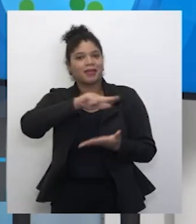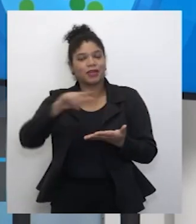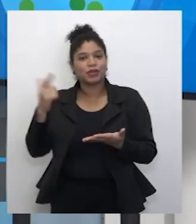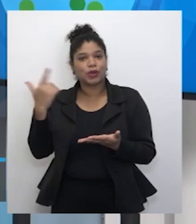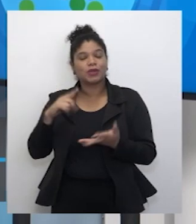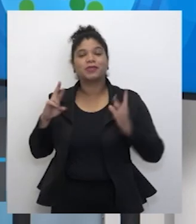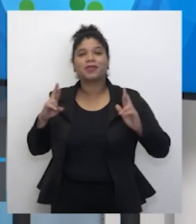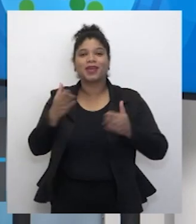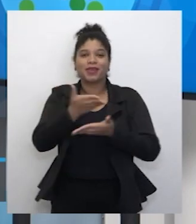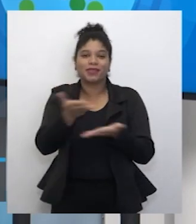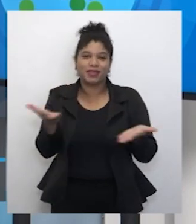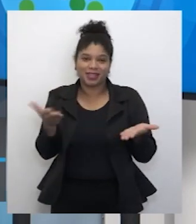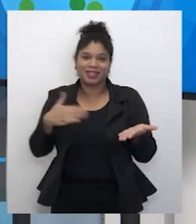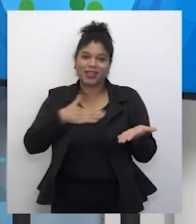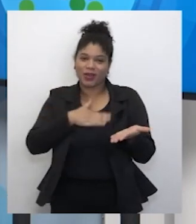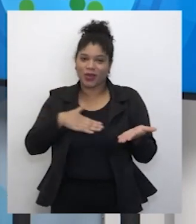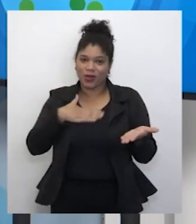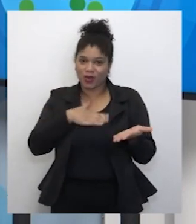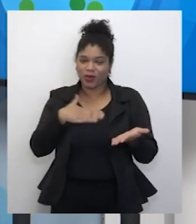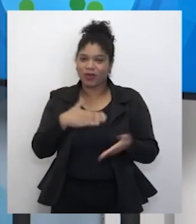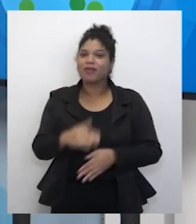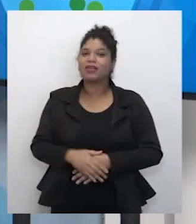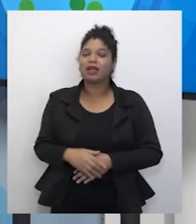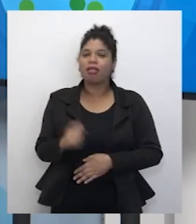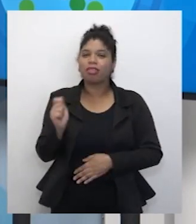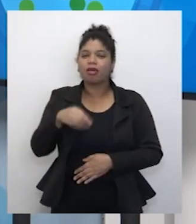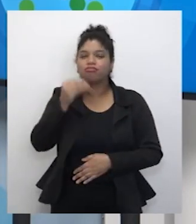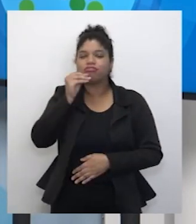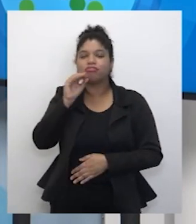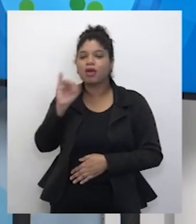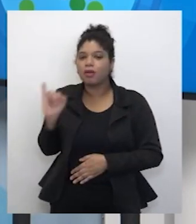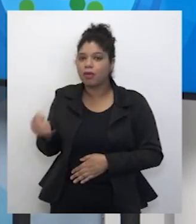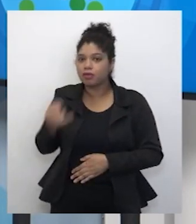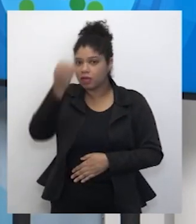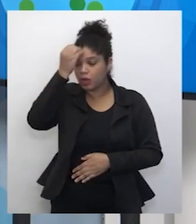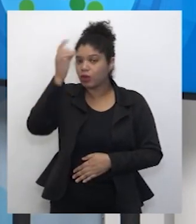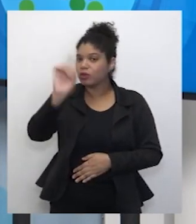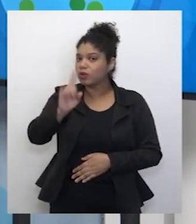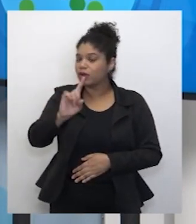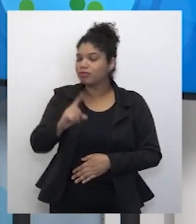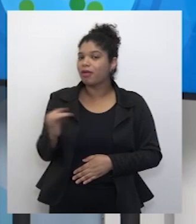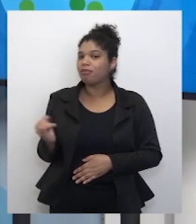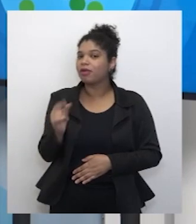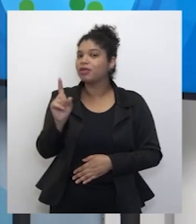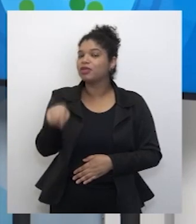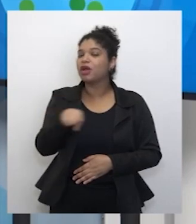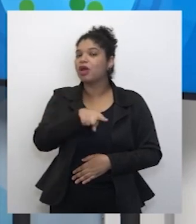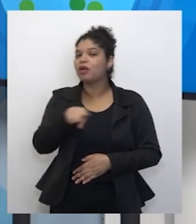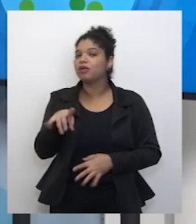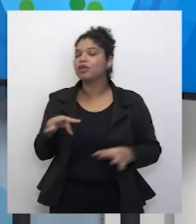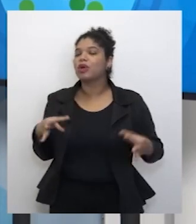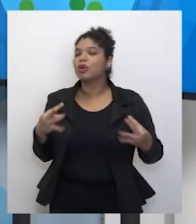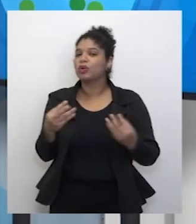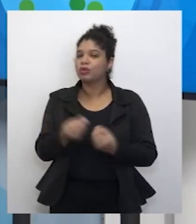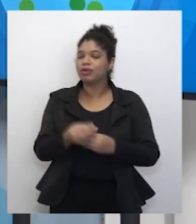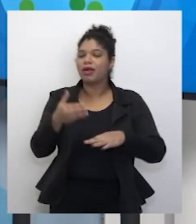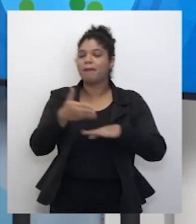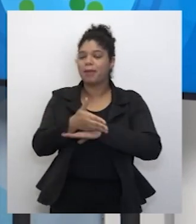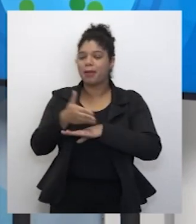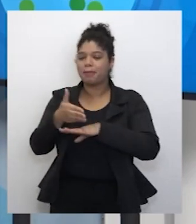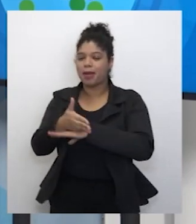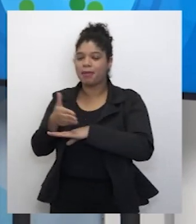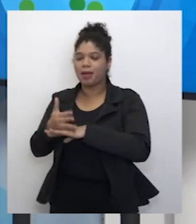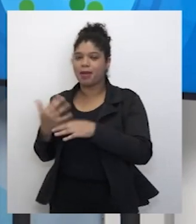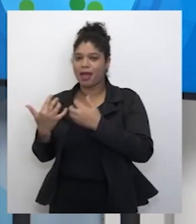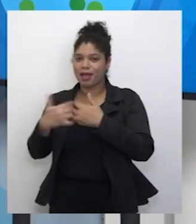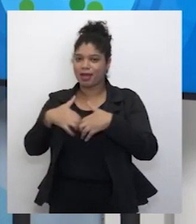tenham gostado, que possam aproveitar e que não se esqueçam, é super importante vocês cada vez mais se